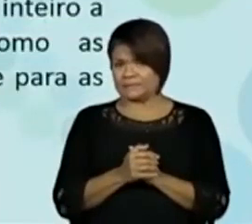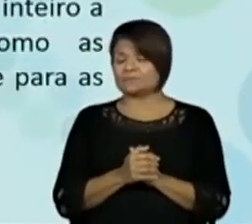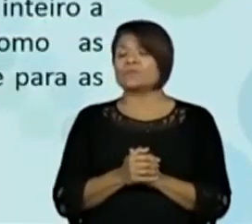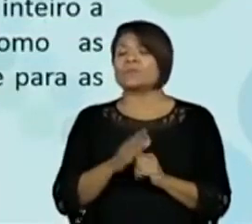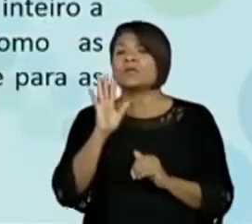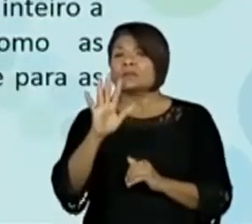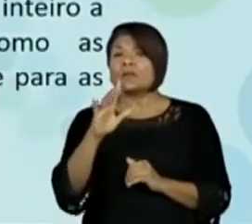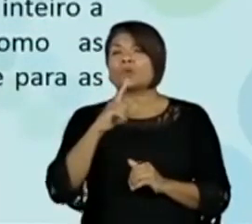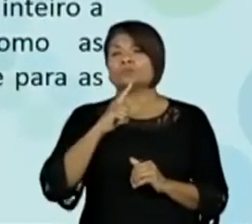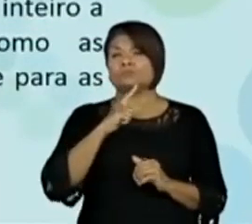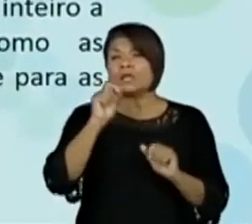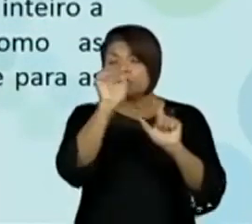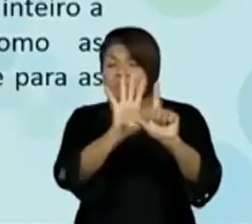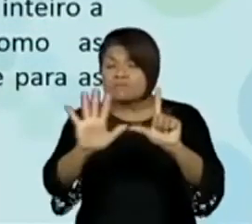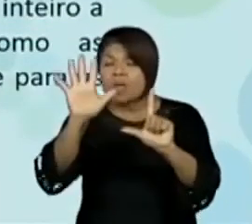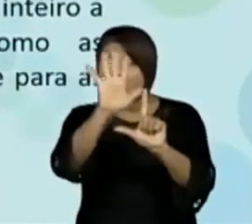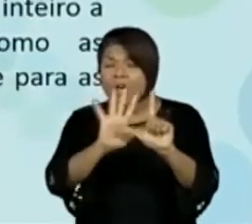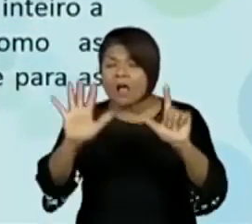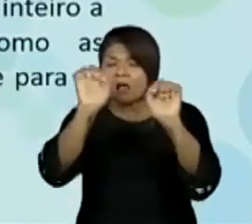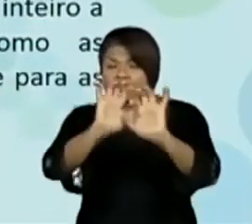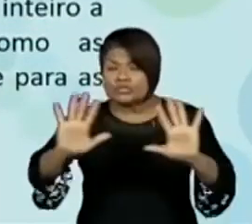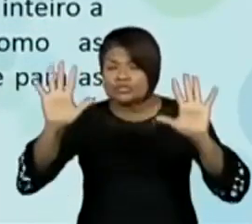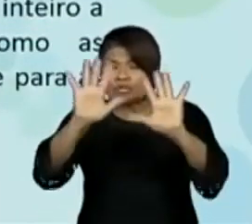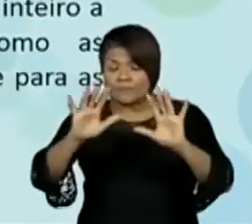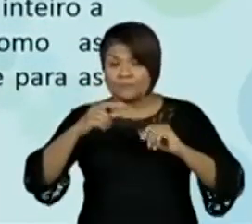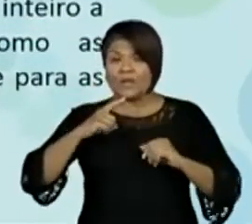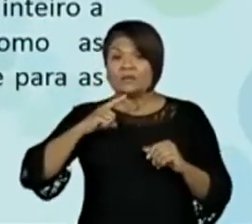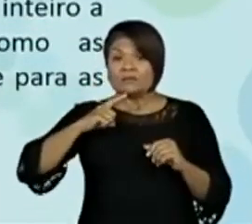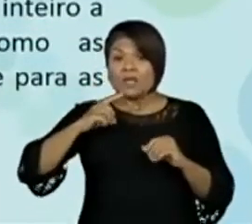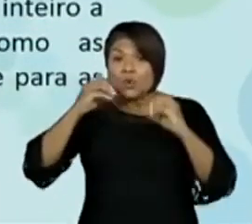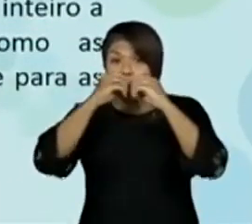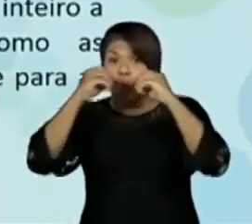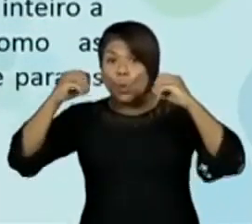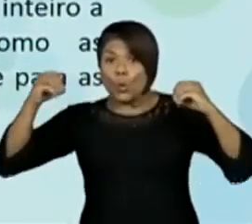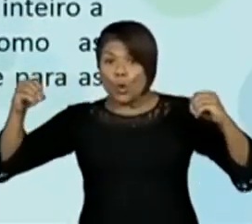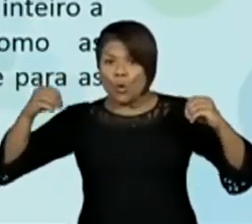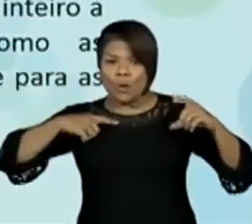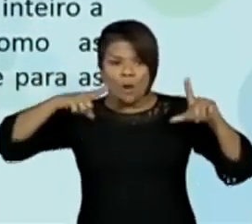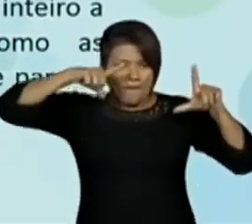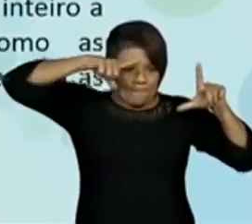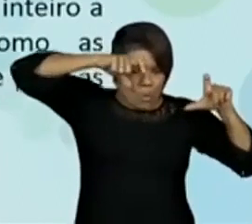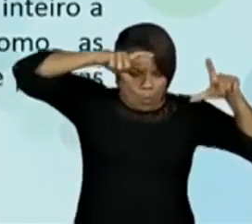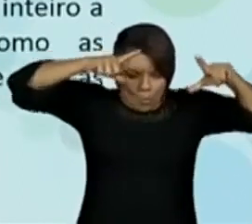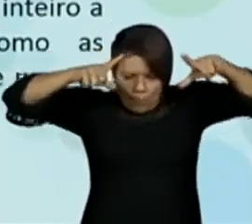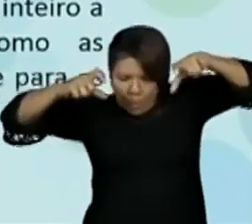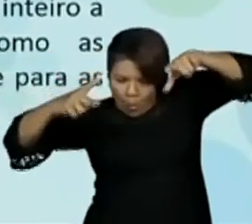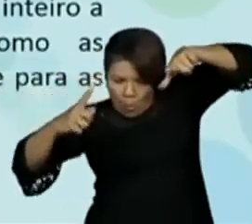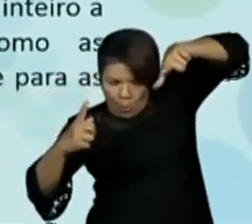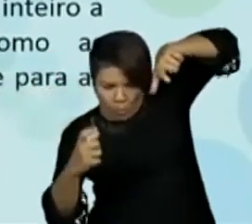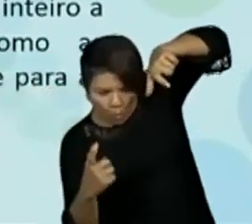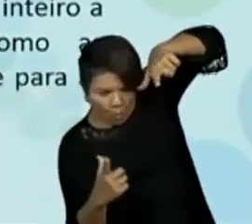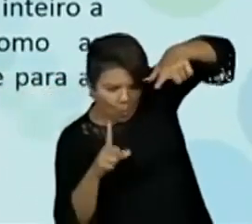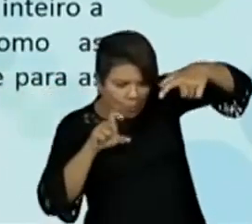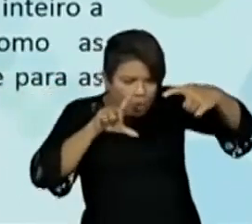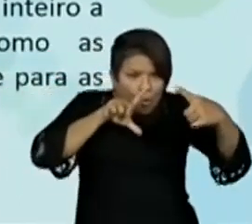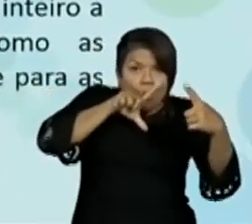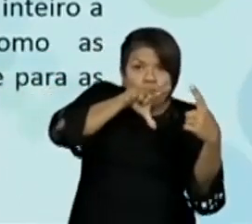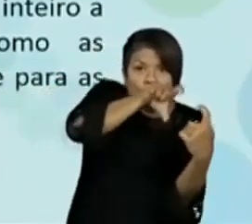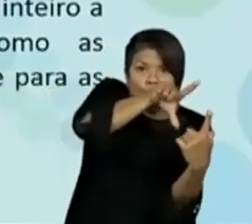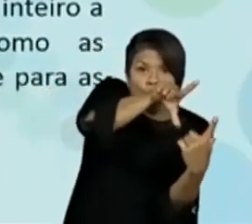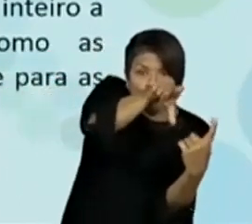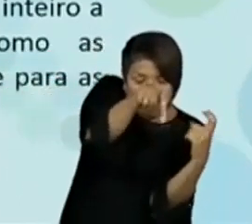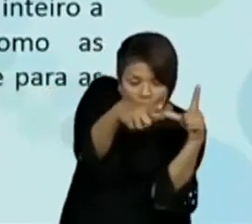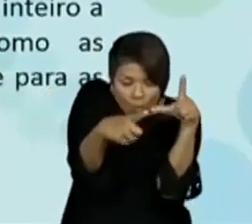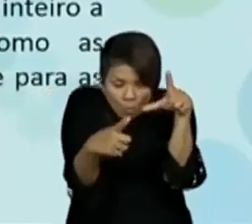imagens feitas pelo Google capturam além das belezas de uma trilha da